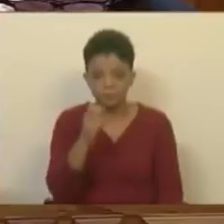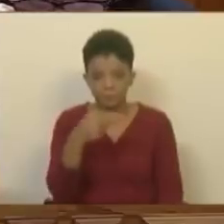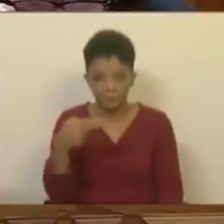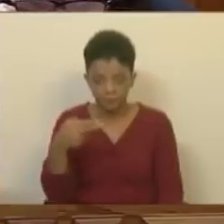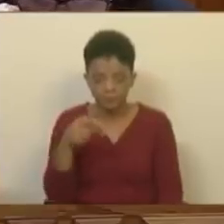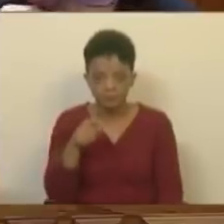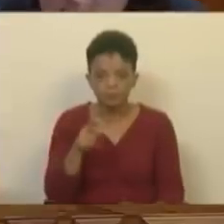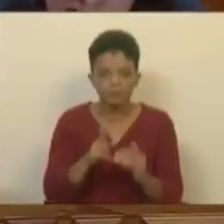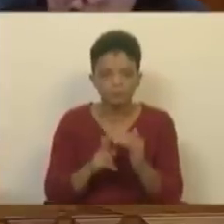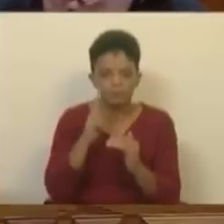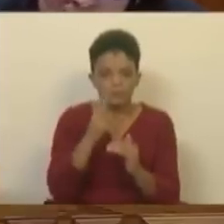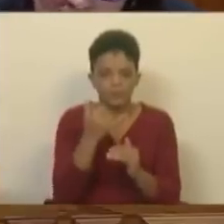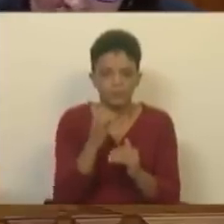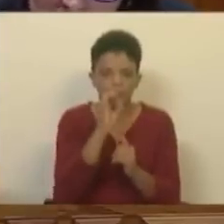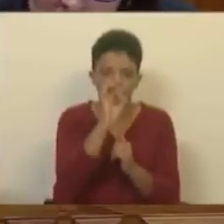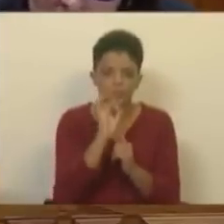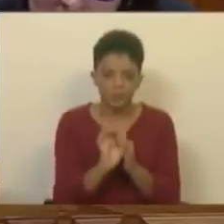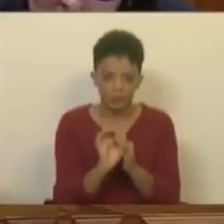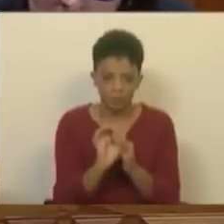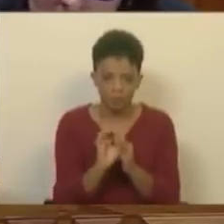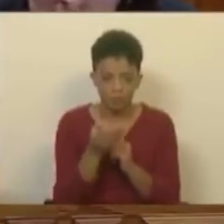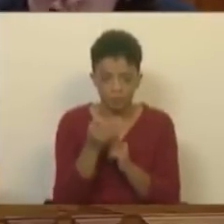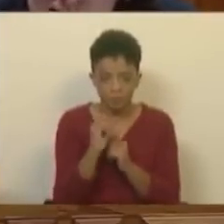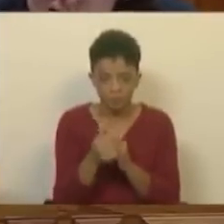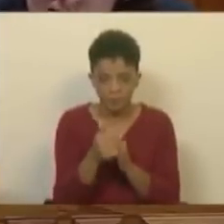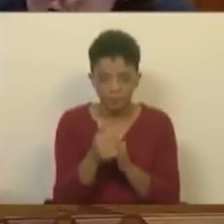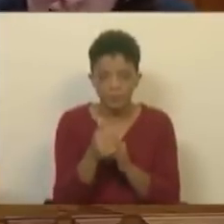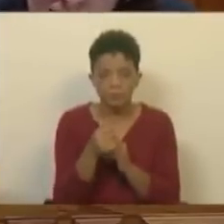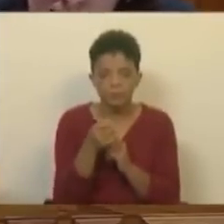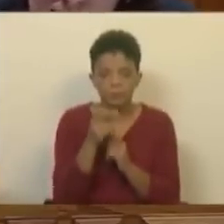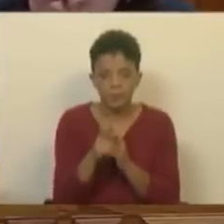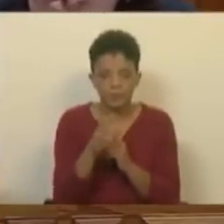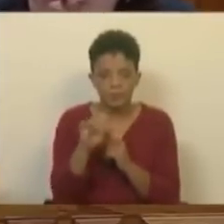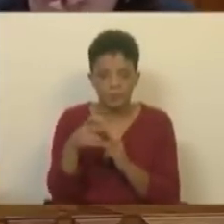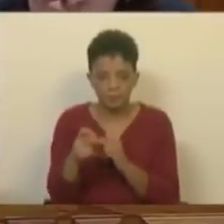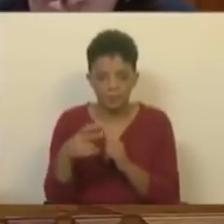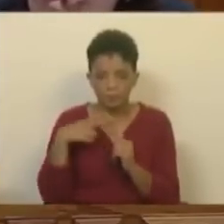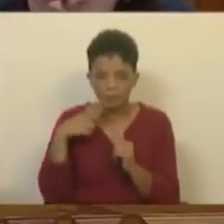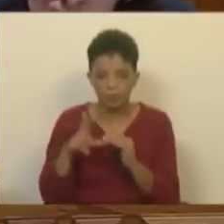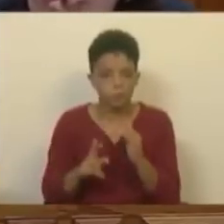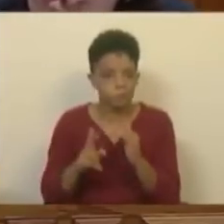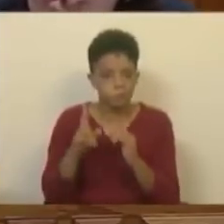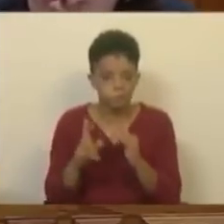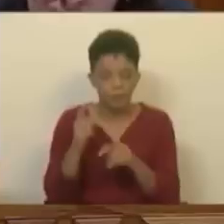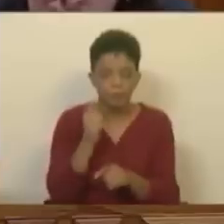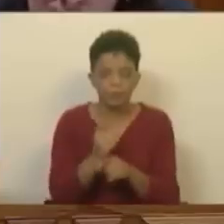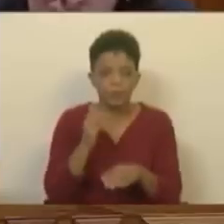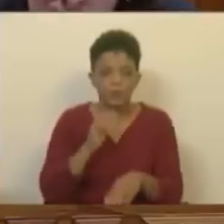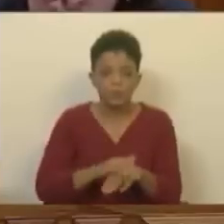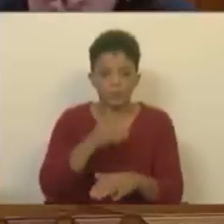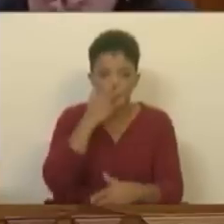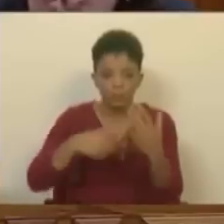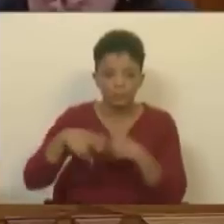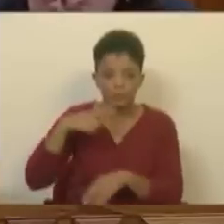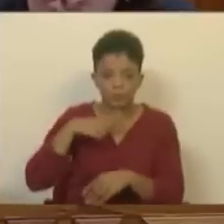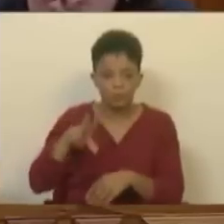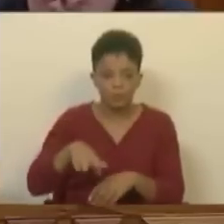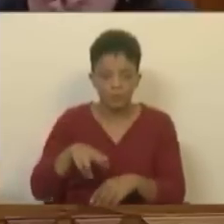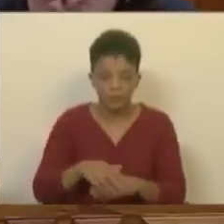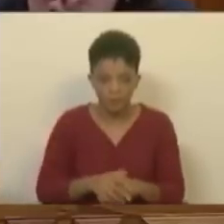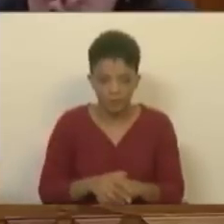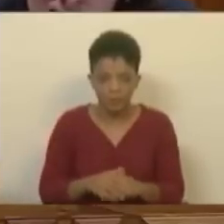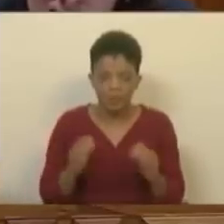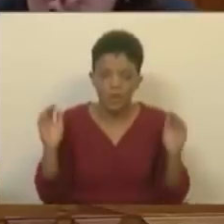€ é um crescimento de 20% e o Piper capta português não cresceu porque em virtude da população portuguesa é ter